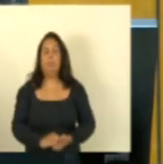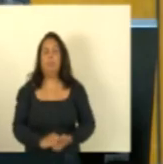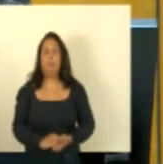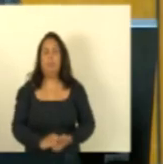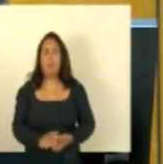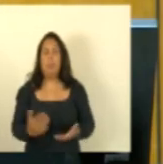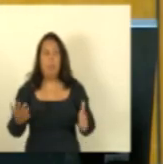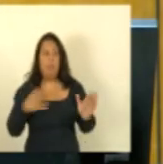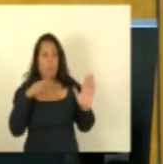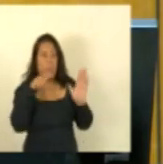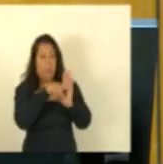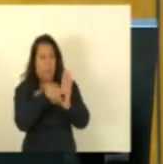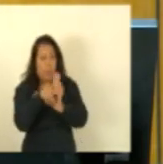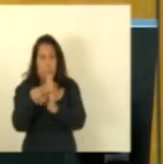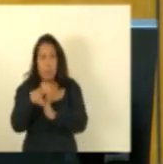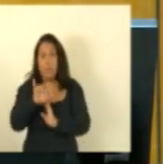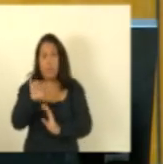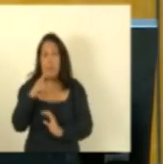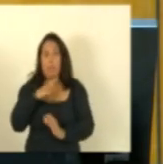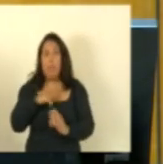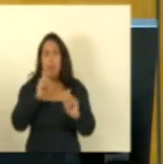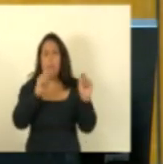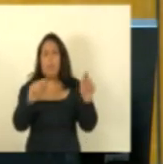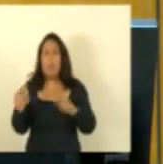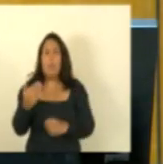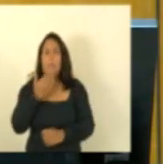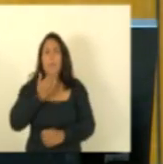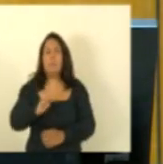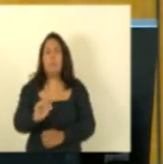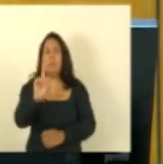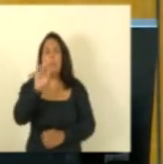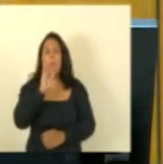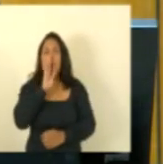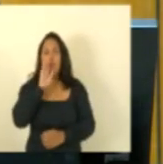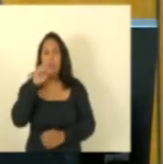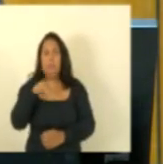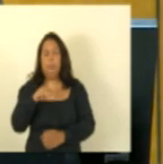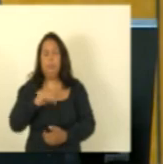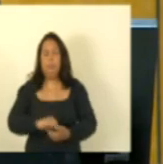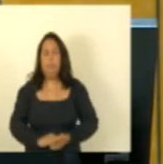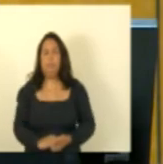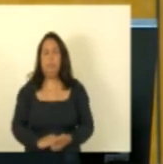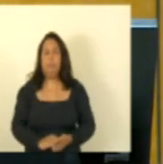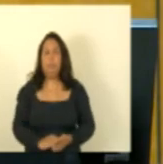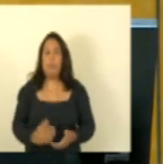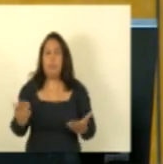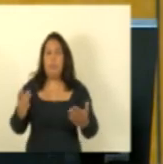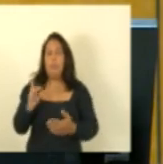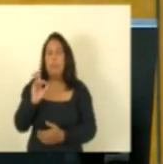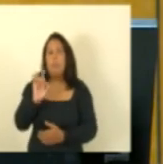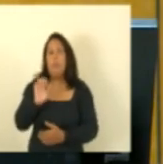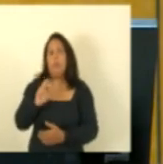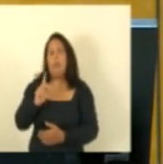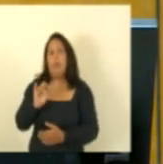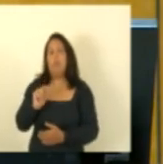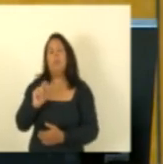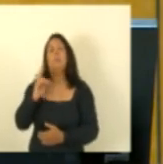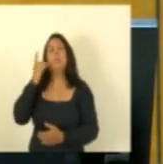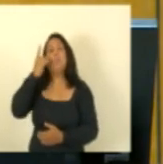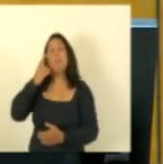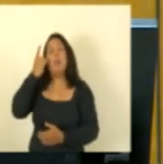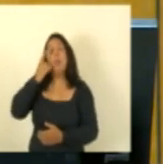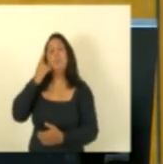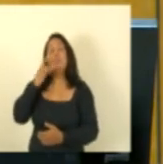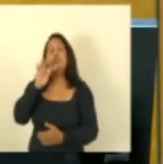Pergunto aos colegas deputados se algum de vocês gostaria de fazer registro, um minuto de silêncio. Sim. Deputado Coronel Wellington, deputado Thiago Hoffmann.